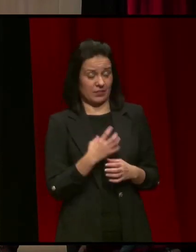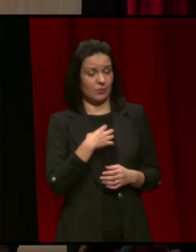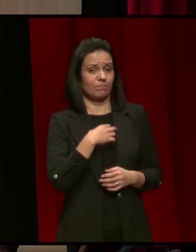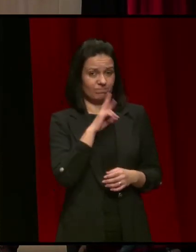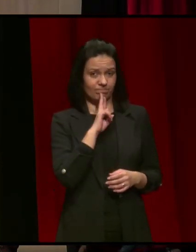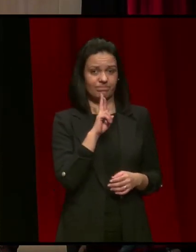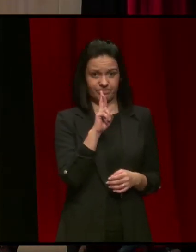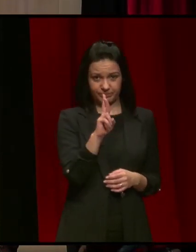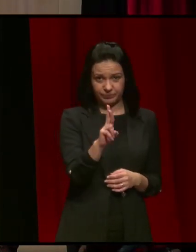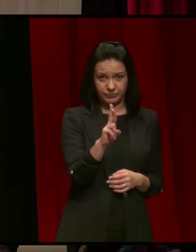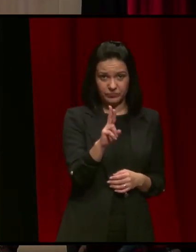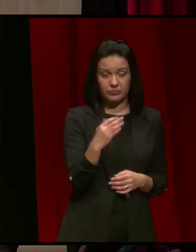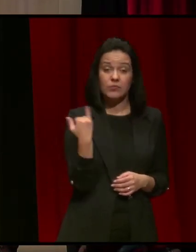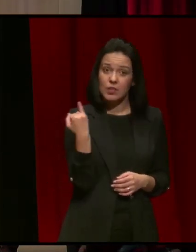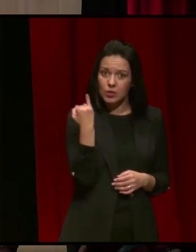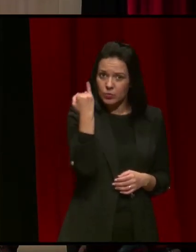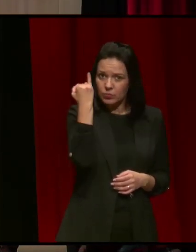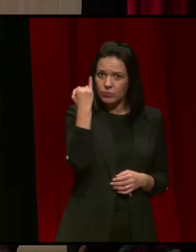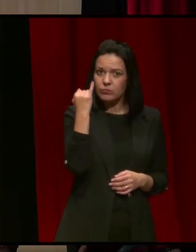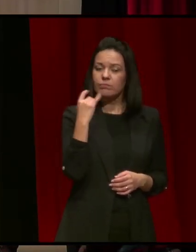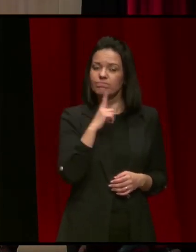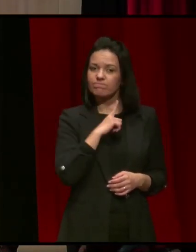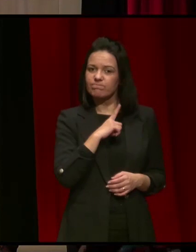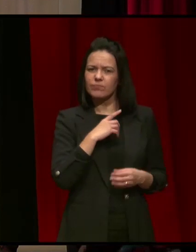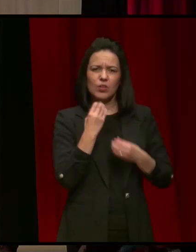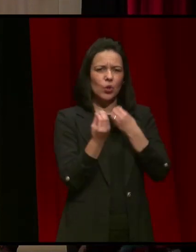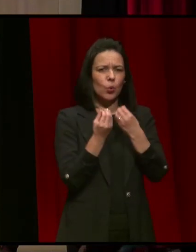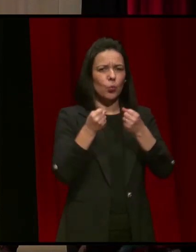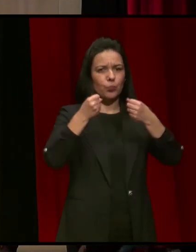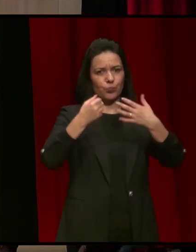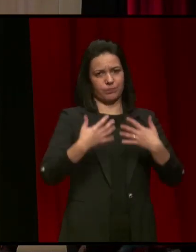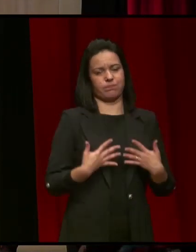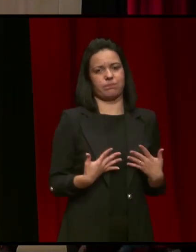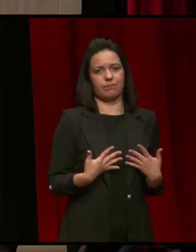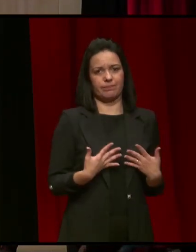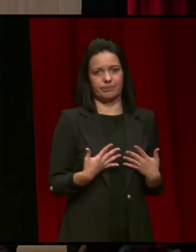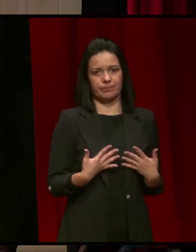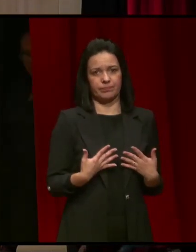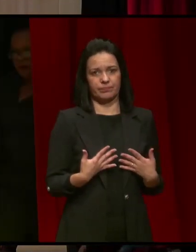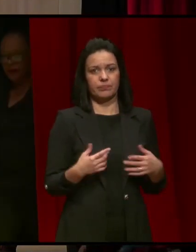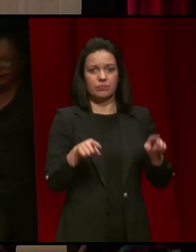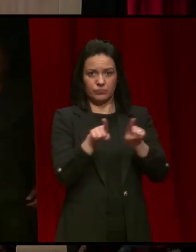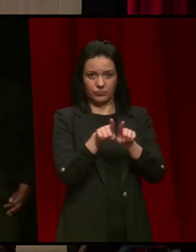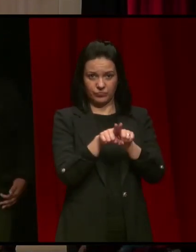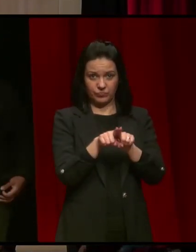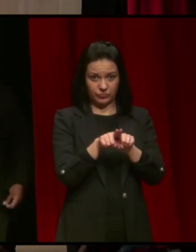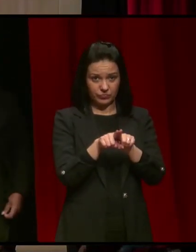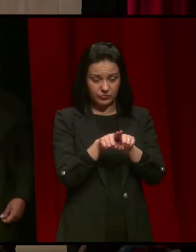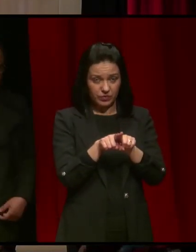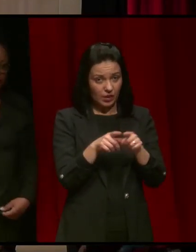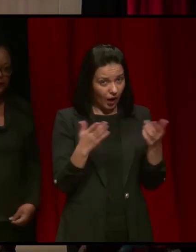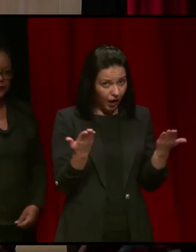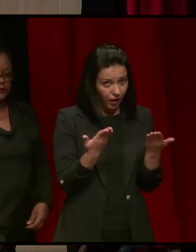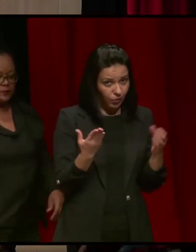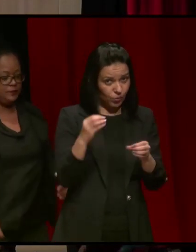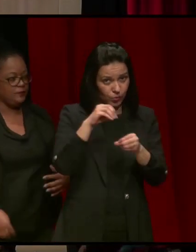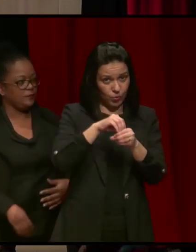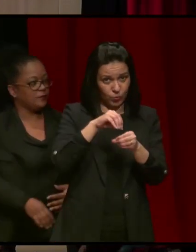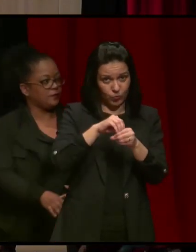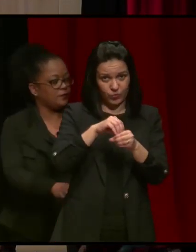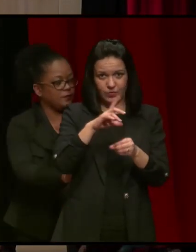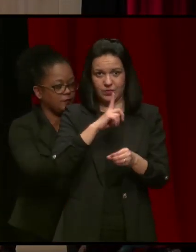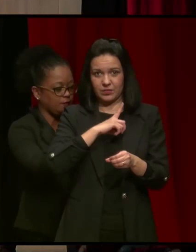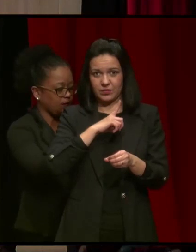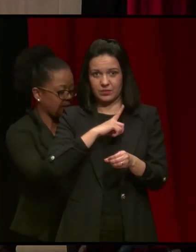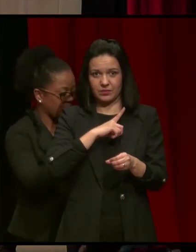que é importante de alguma forma descrever, né? Nós agora estamos recolhendo as ofertas na igreja, por exemplo, né? Geralmente o